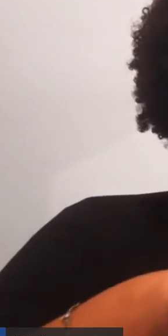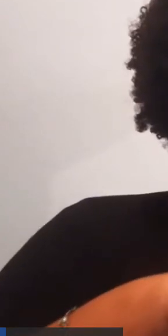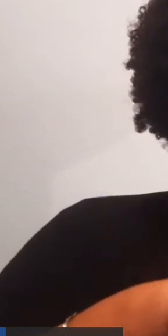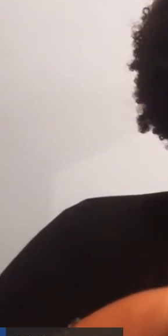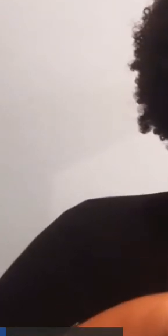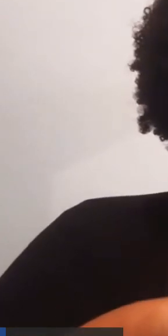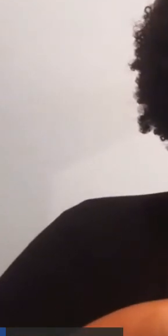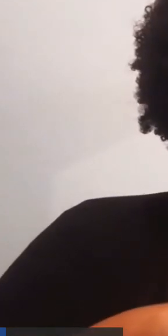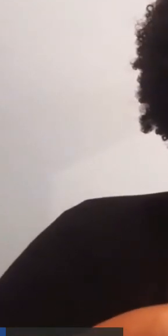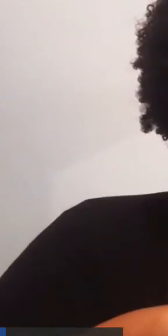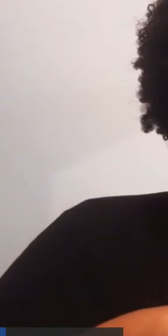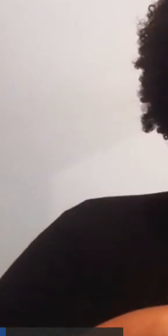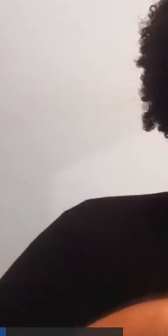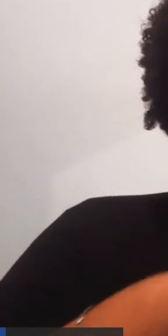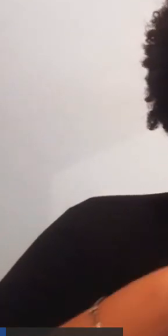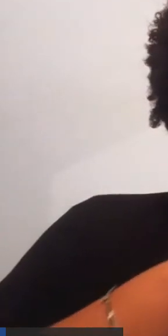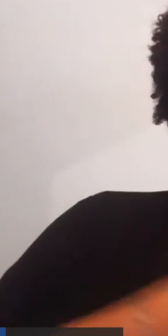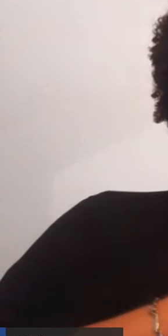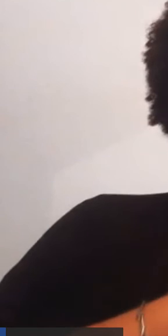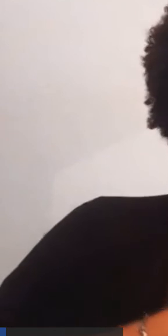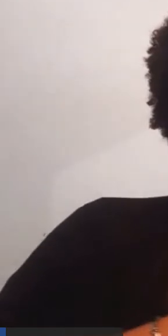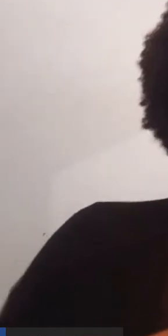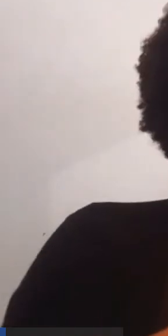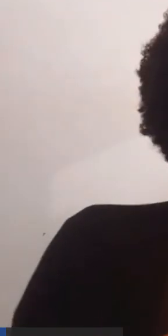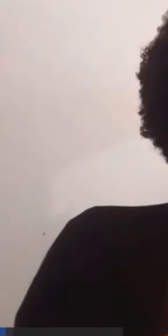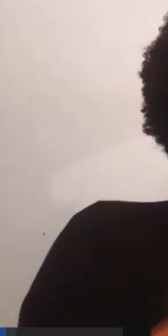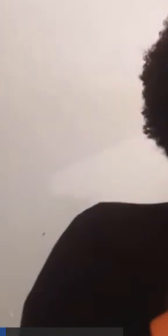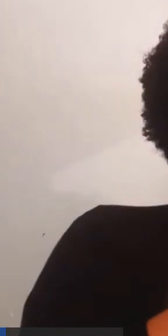LED, ele acende. Vai aumentando